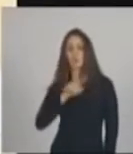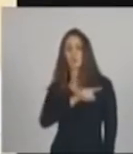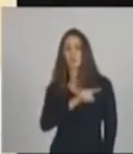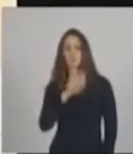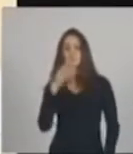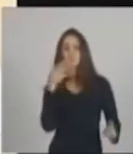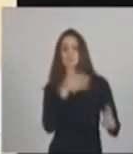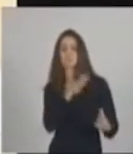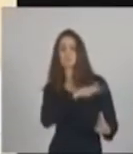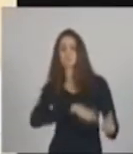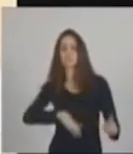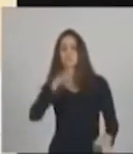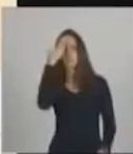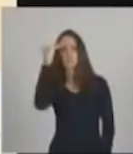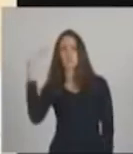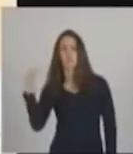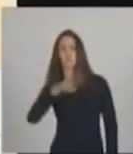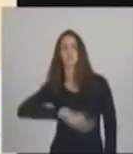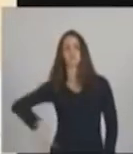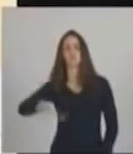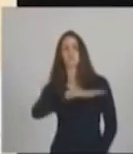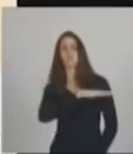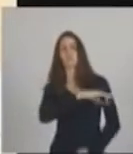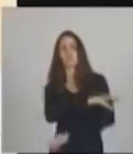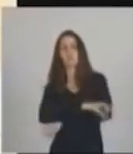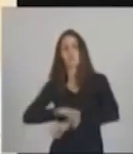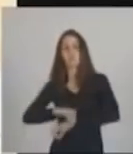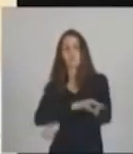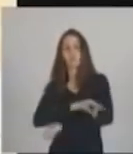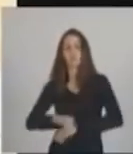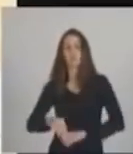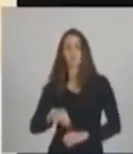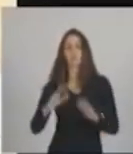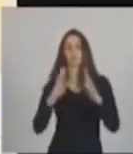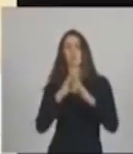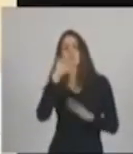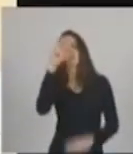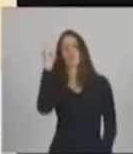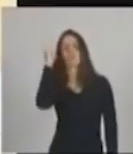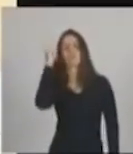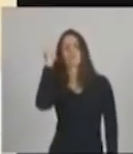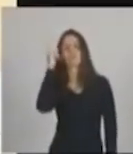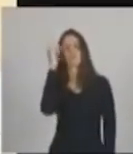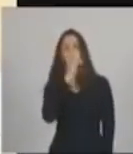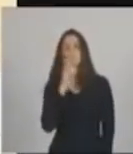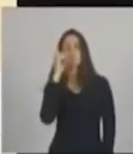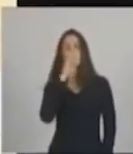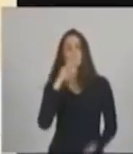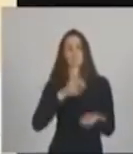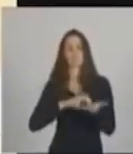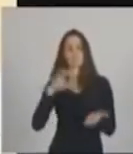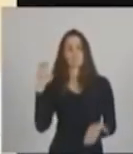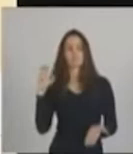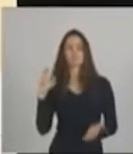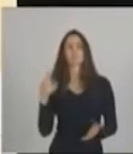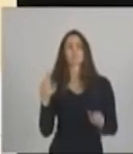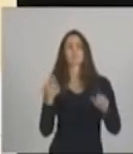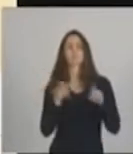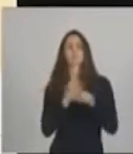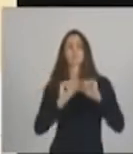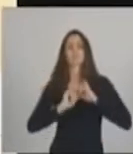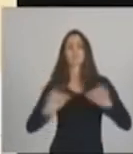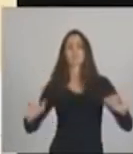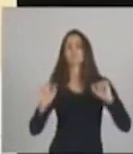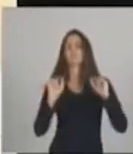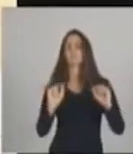arquitetura, que morreu aos 92 anos em São Paulo na madrugada deste domingo. Também quero registrar um minuto de